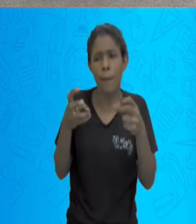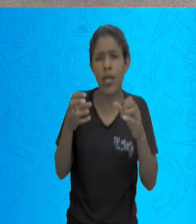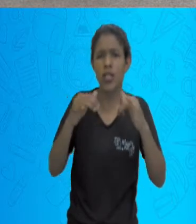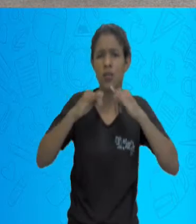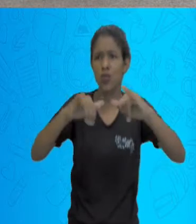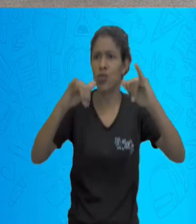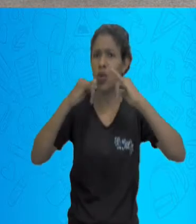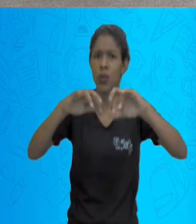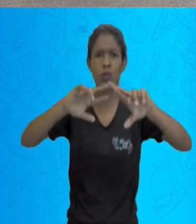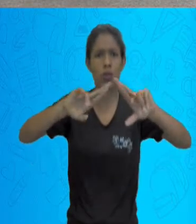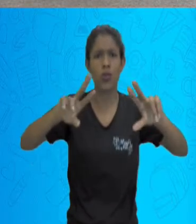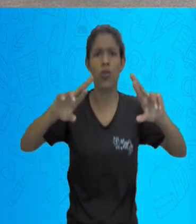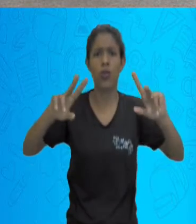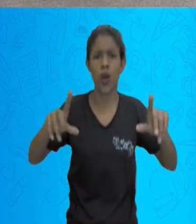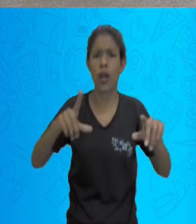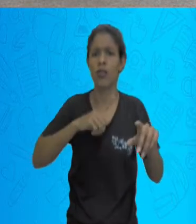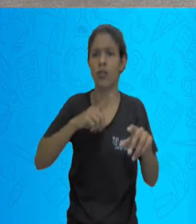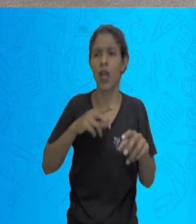observando o gráfico.